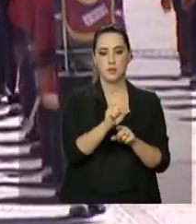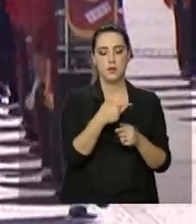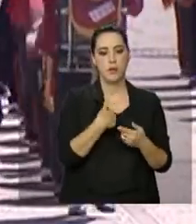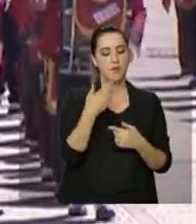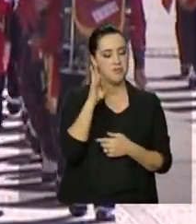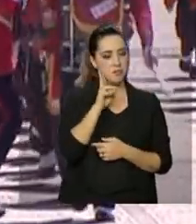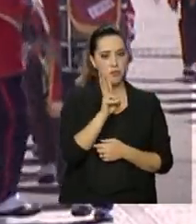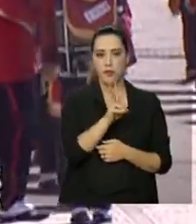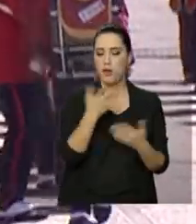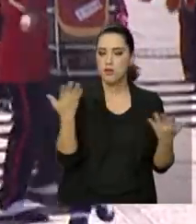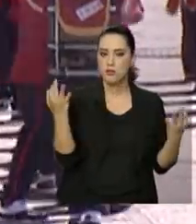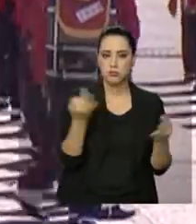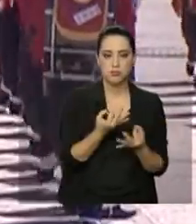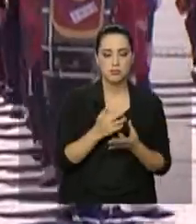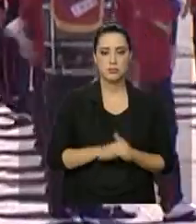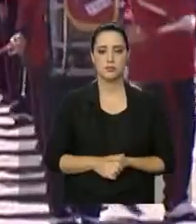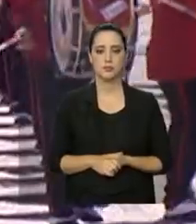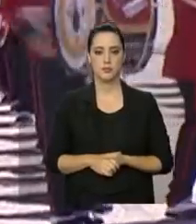incrível.